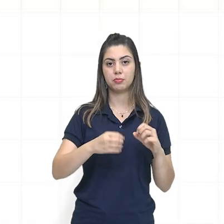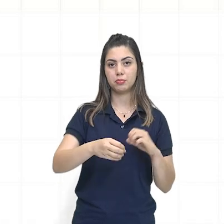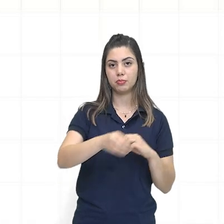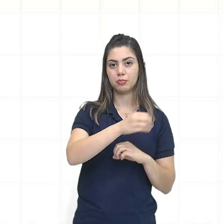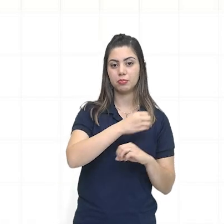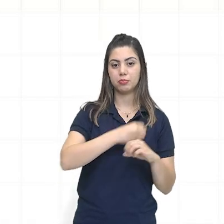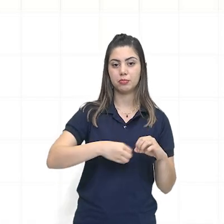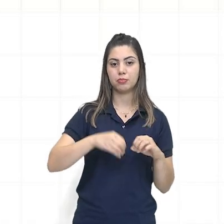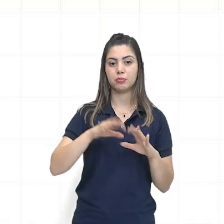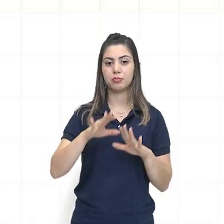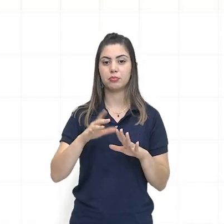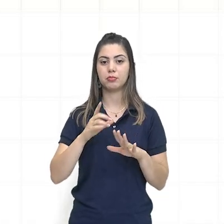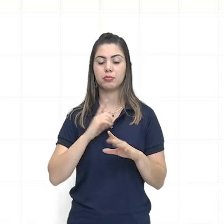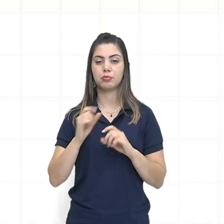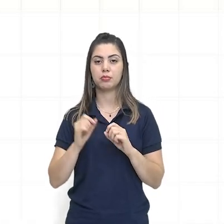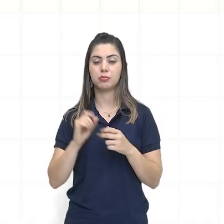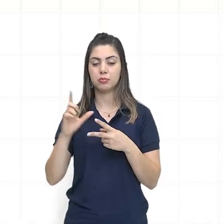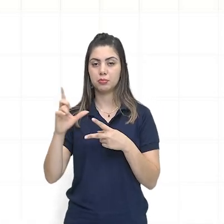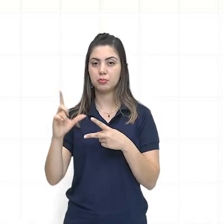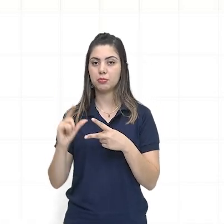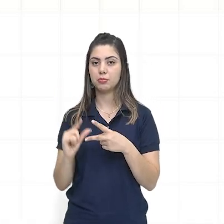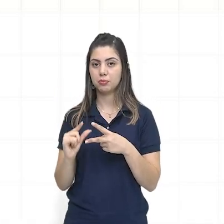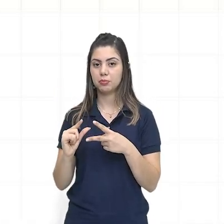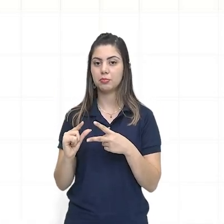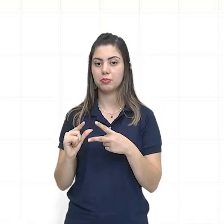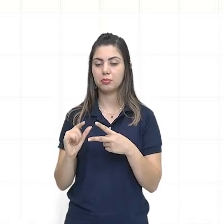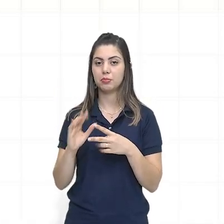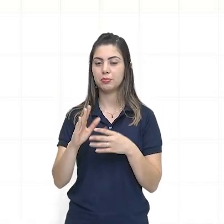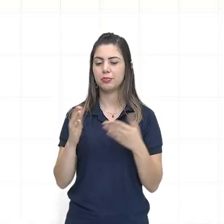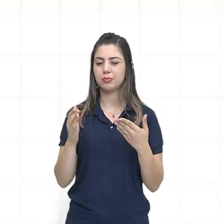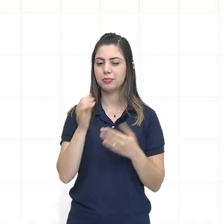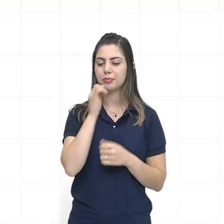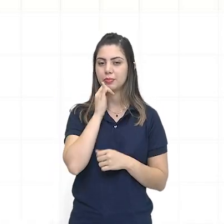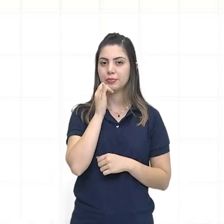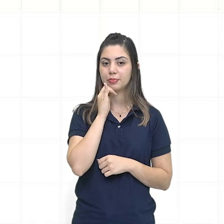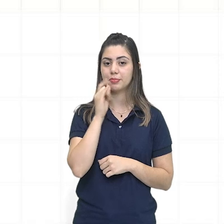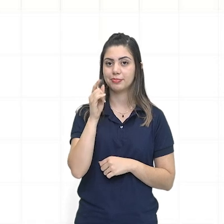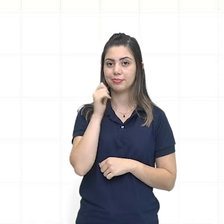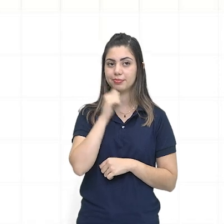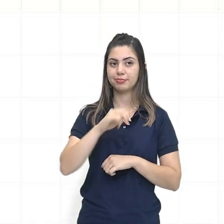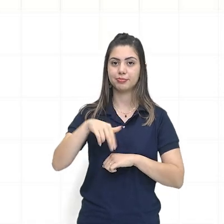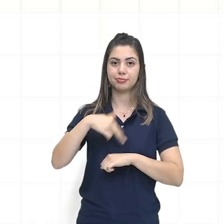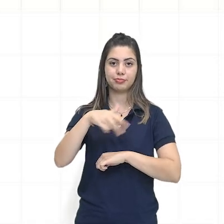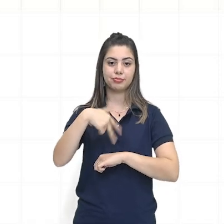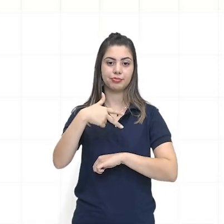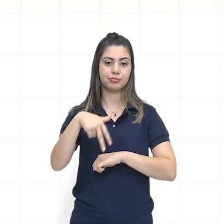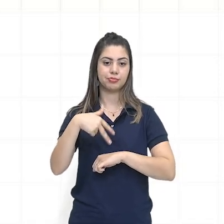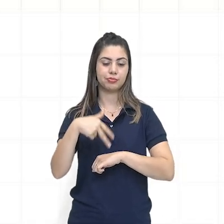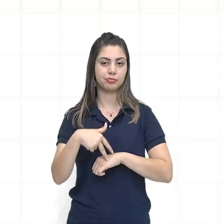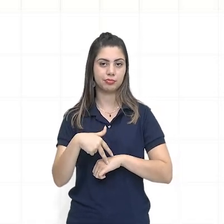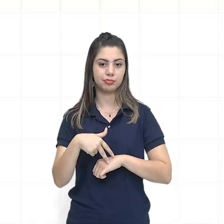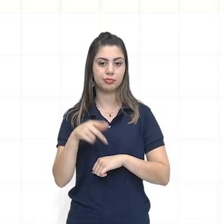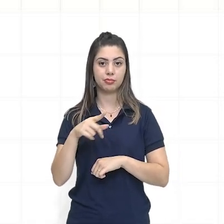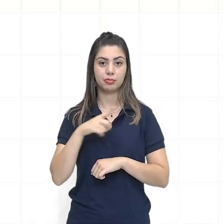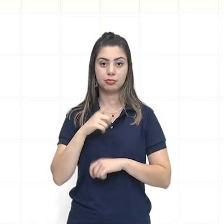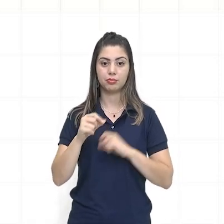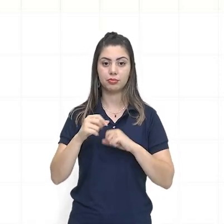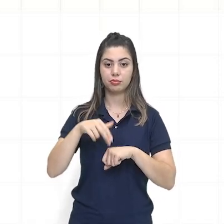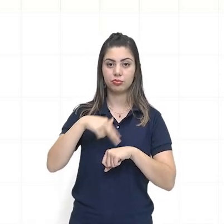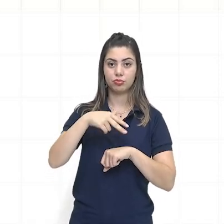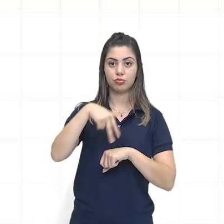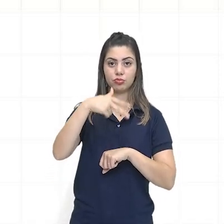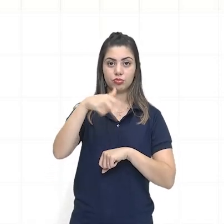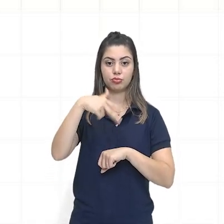vai corresponder a um giro menor. Vejam aqui o exemplo de uma ginasta. Quando ela faz o seu giro na